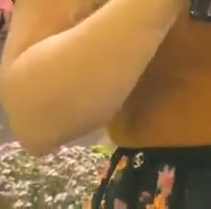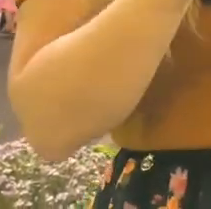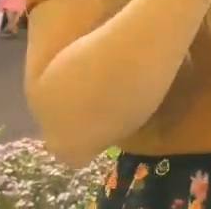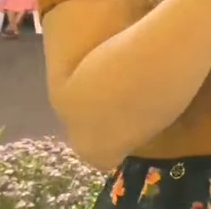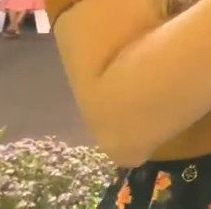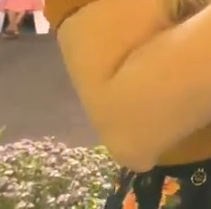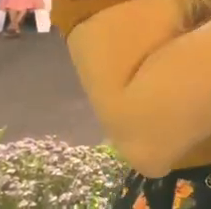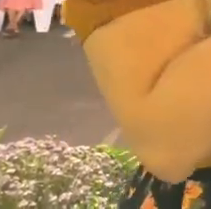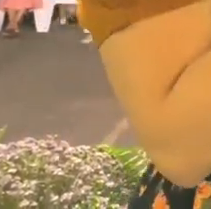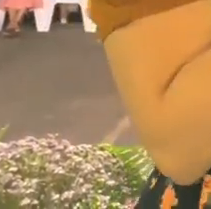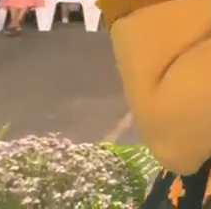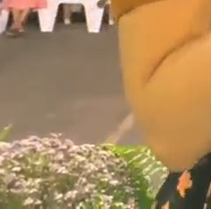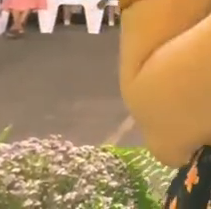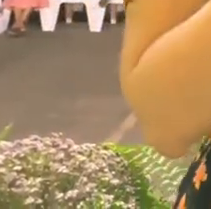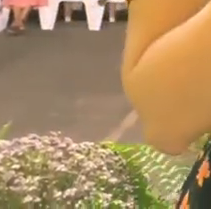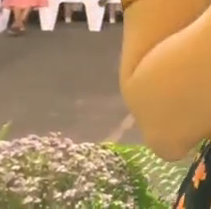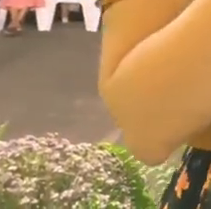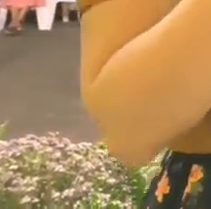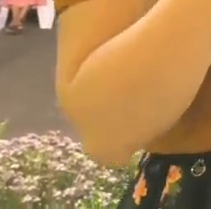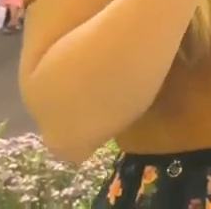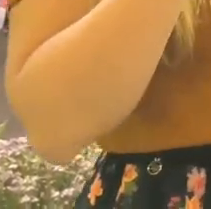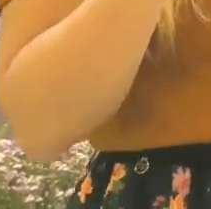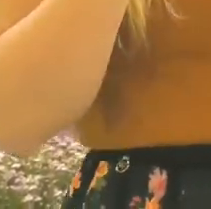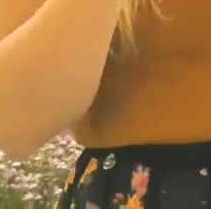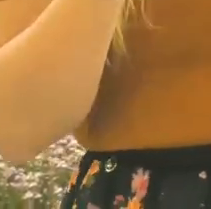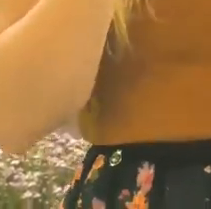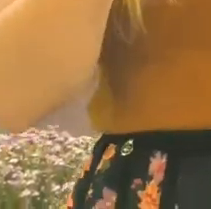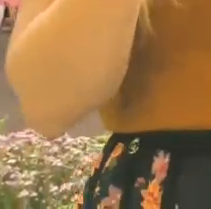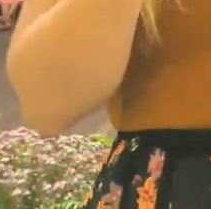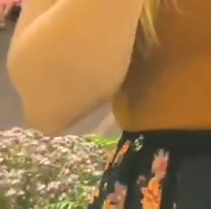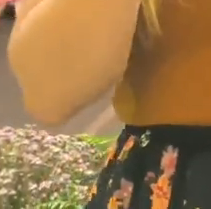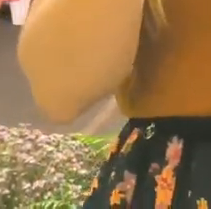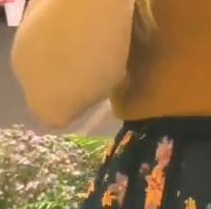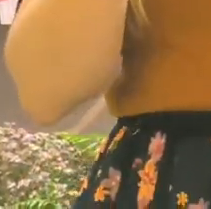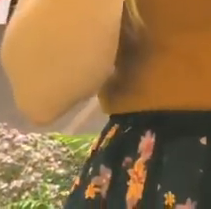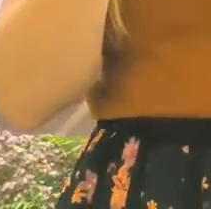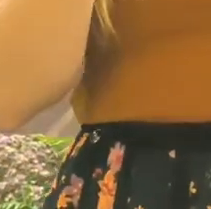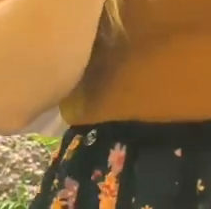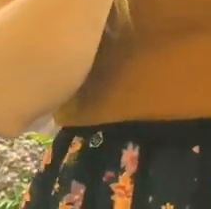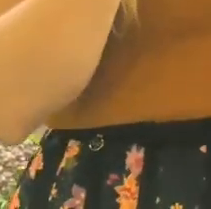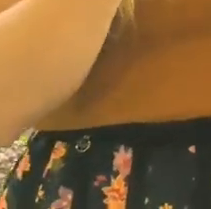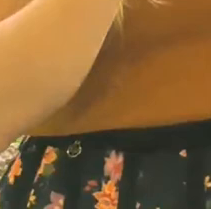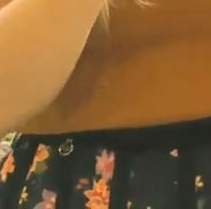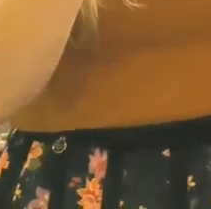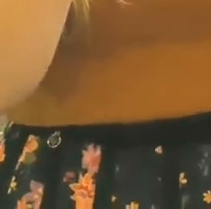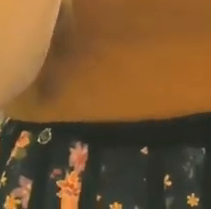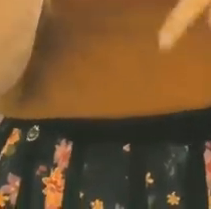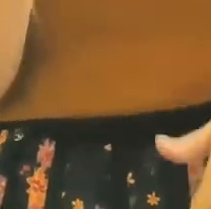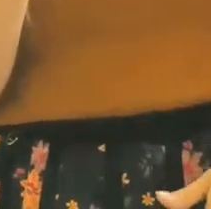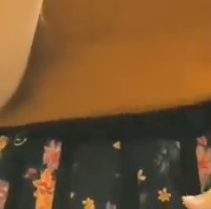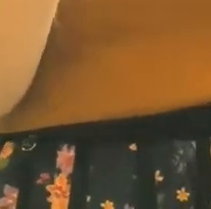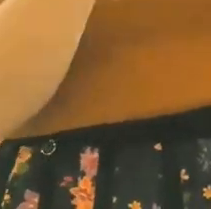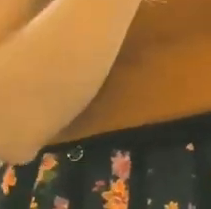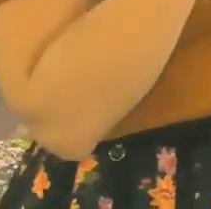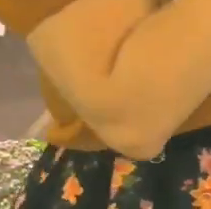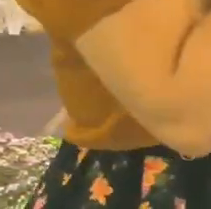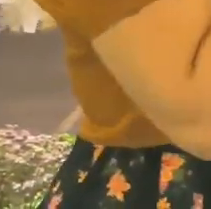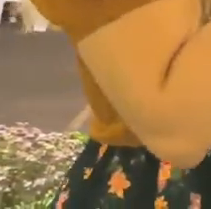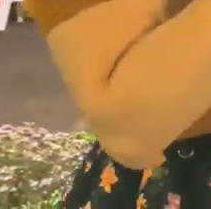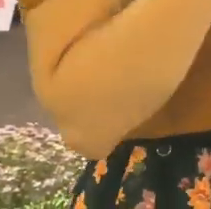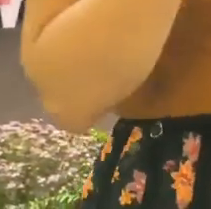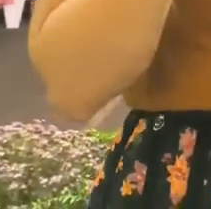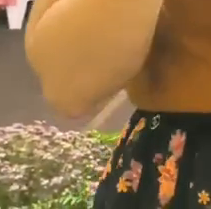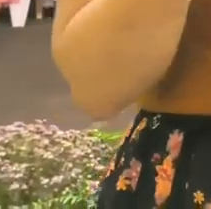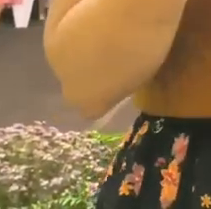trabalhe visite esse lá e nós sabemos que o senhor pode operar sim através das nossas redes sociais é por isso que nós estamos aqui